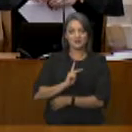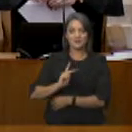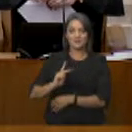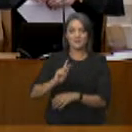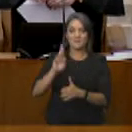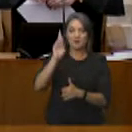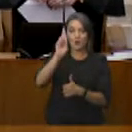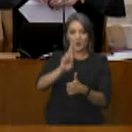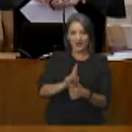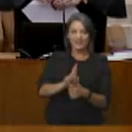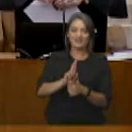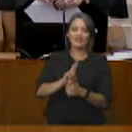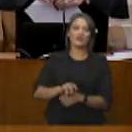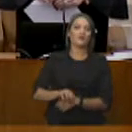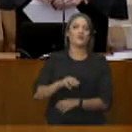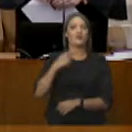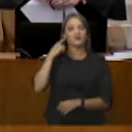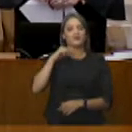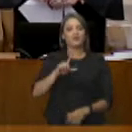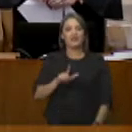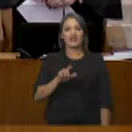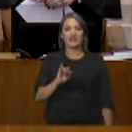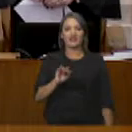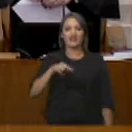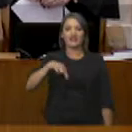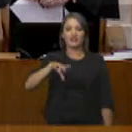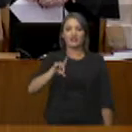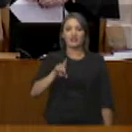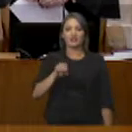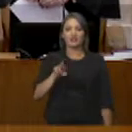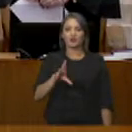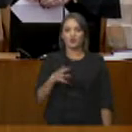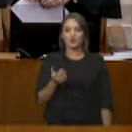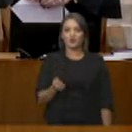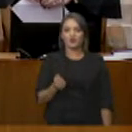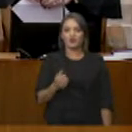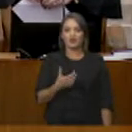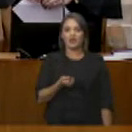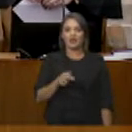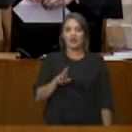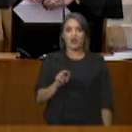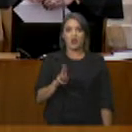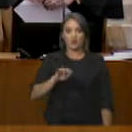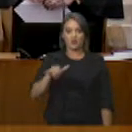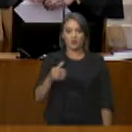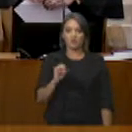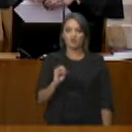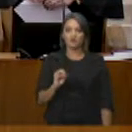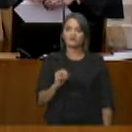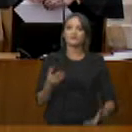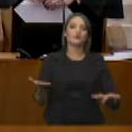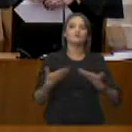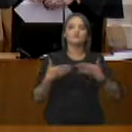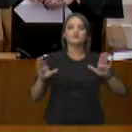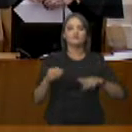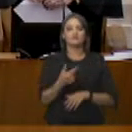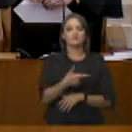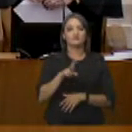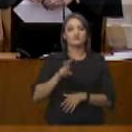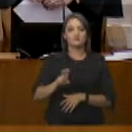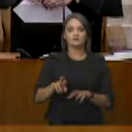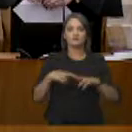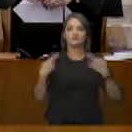doutora Lindora Araújo, a quem saúdo também. Então, vamos dar início à 25ª sessão